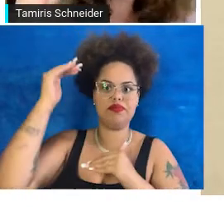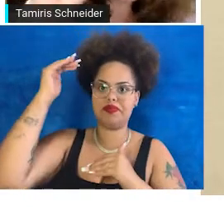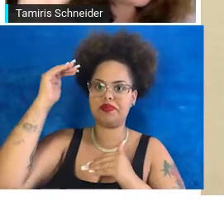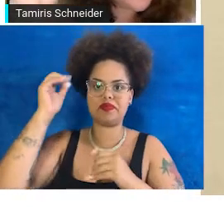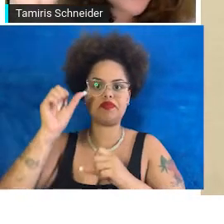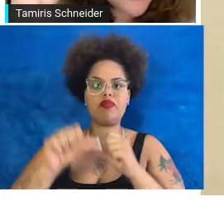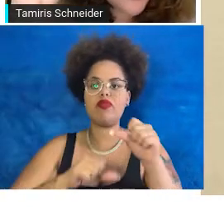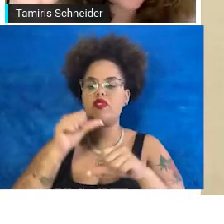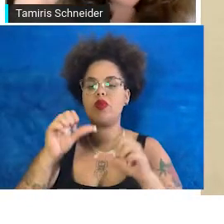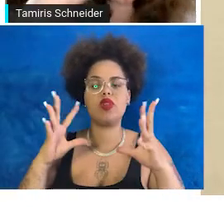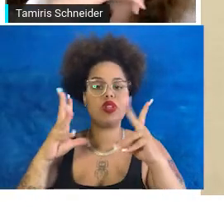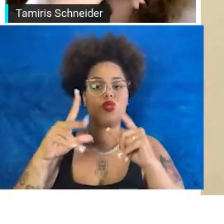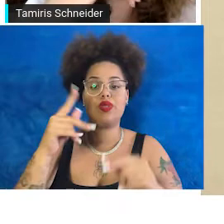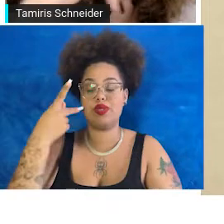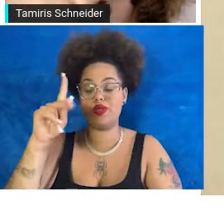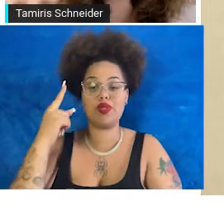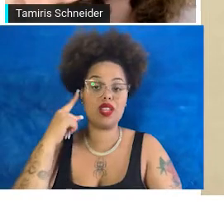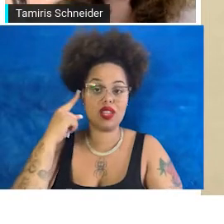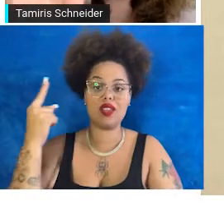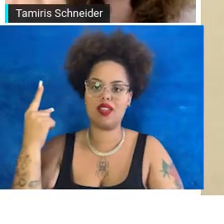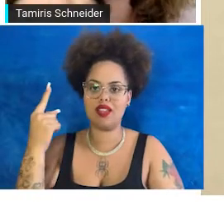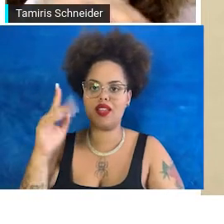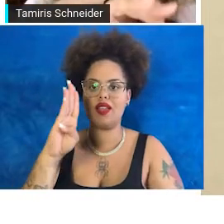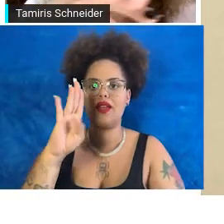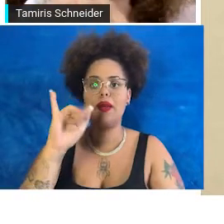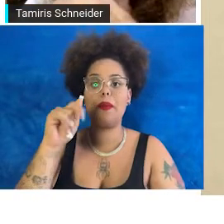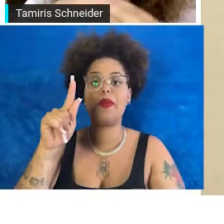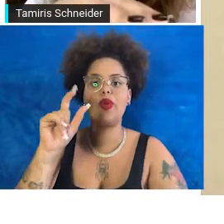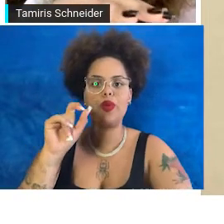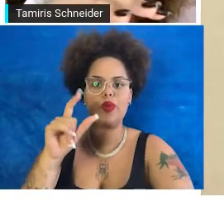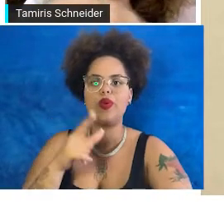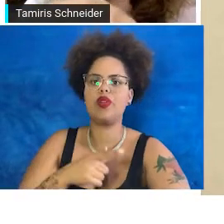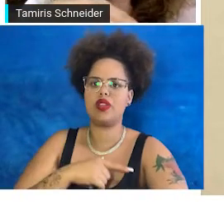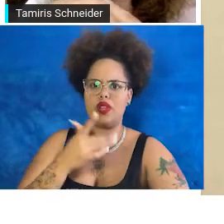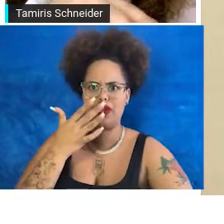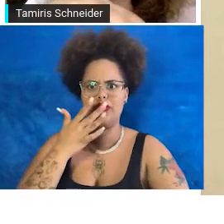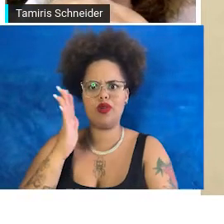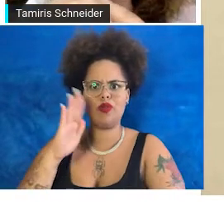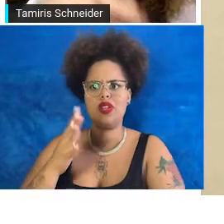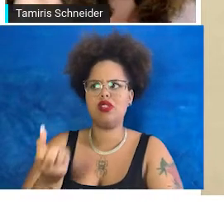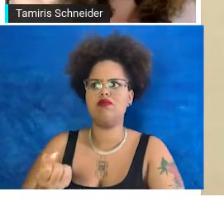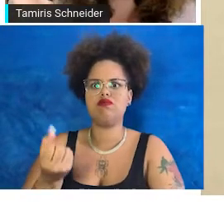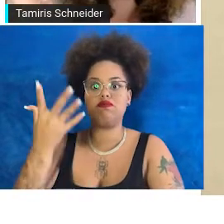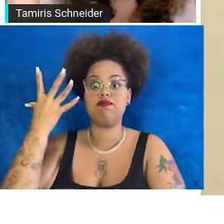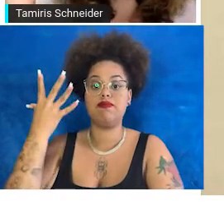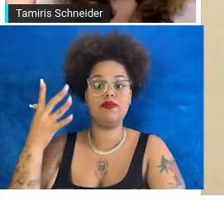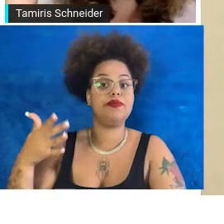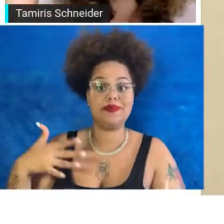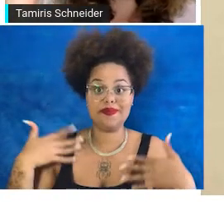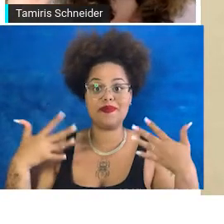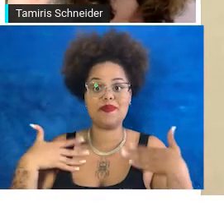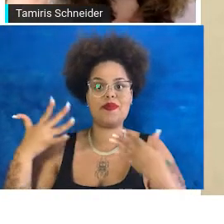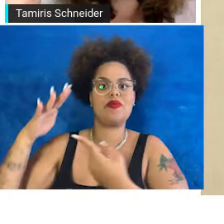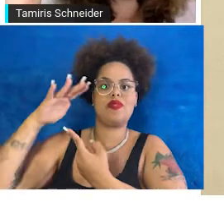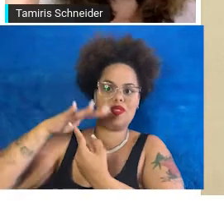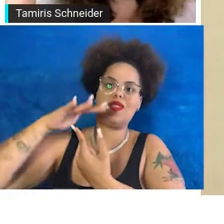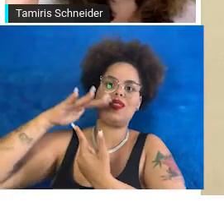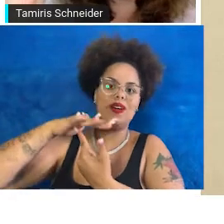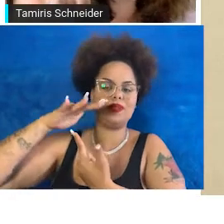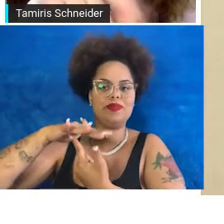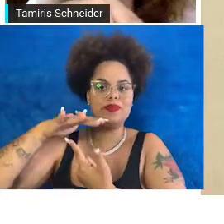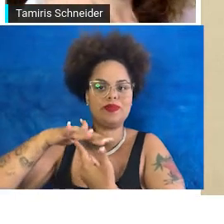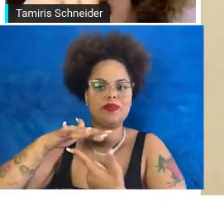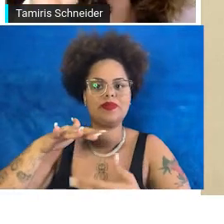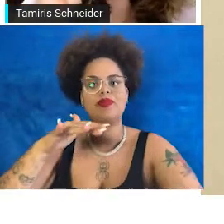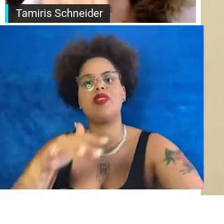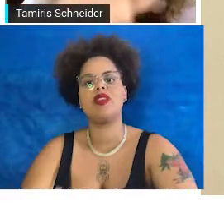vai mudar toda a sua ideia, né? Ali do bingo, a gente tem algumas cores mais vivas para dar essa alegria do circo, né? Essa alegria do